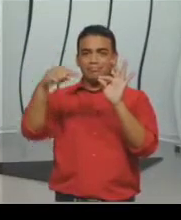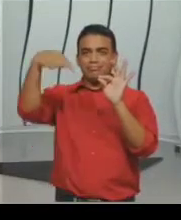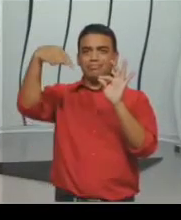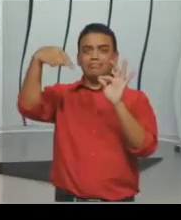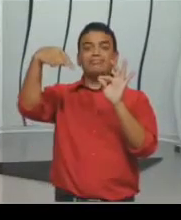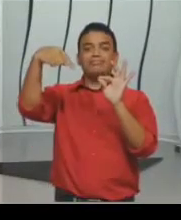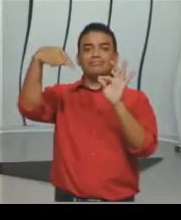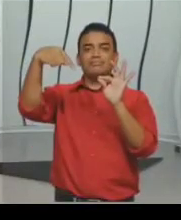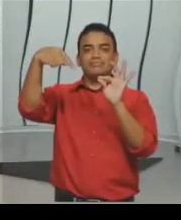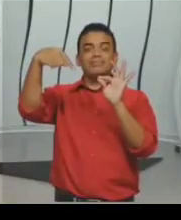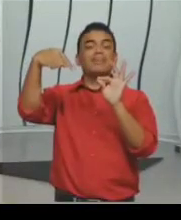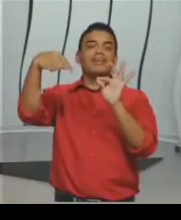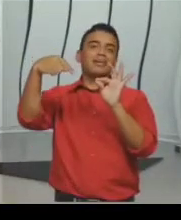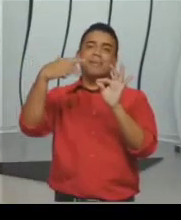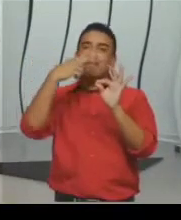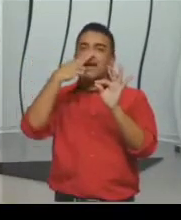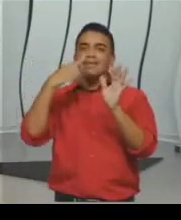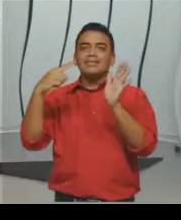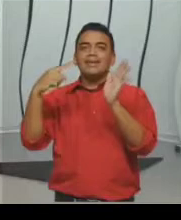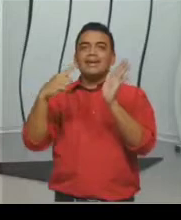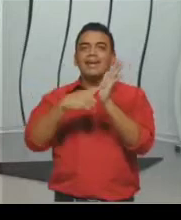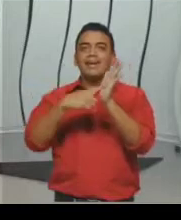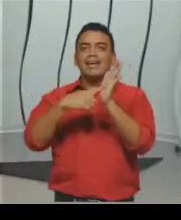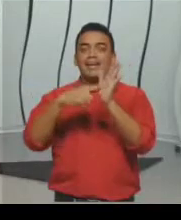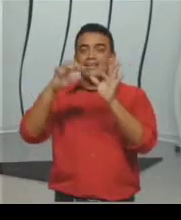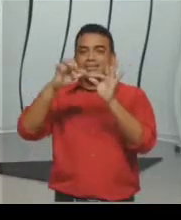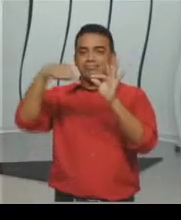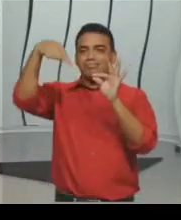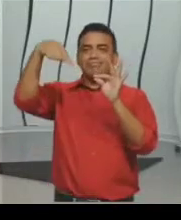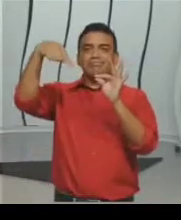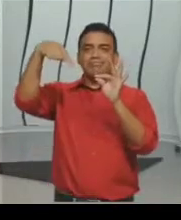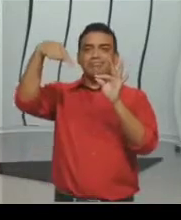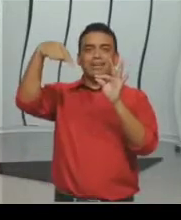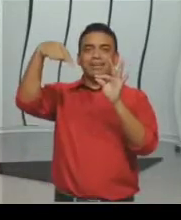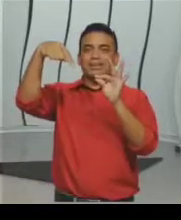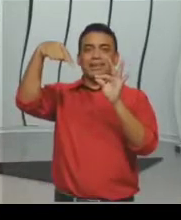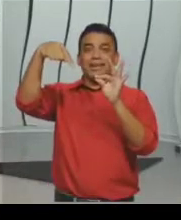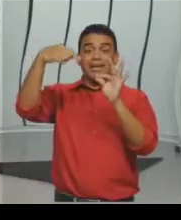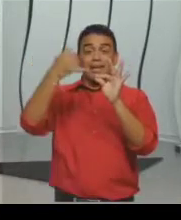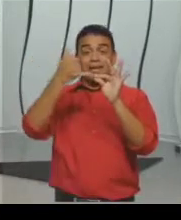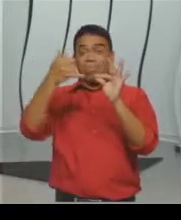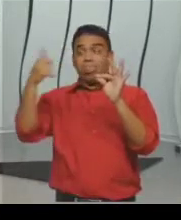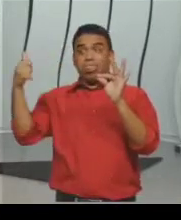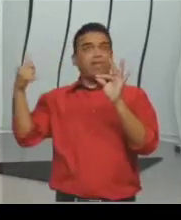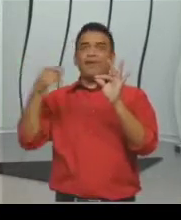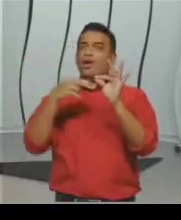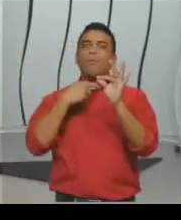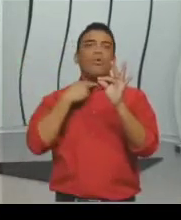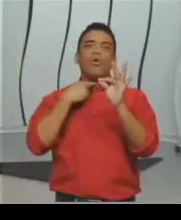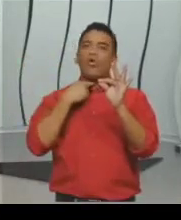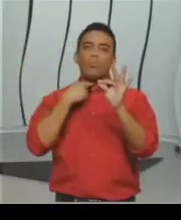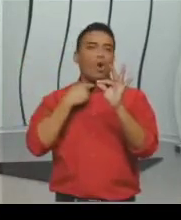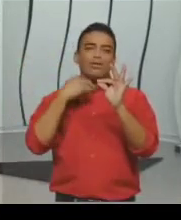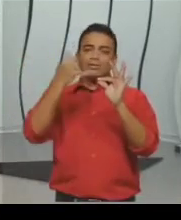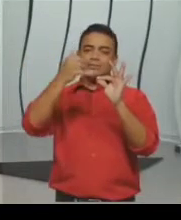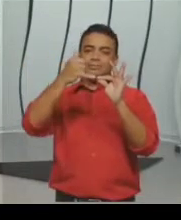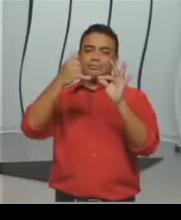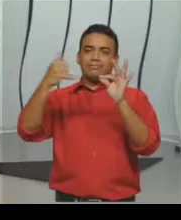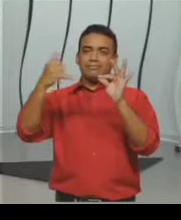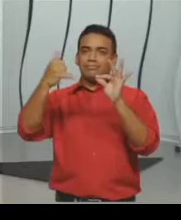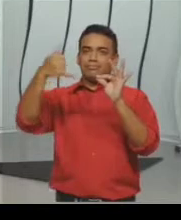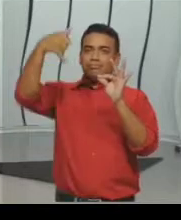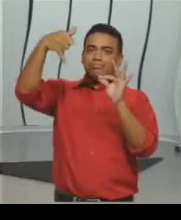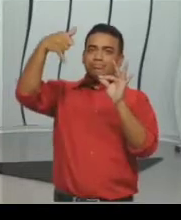é o disruptor, é a chave. Aqui no caso ele está desligado, ele não está permitindo contato com a continuação aqui do condutor, ele